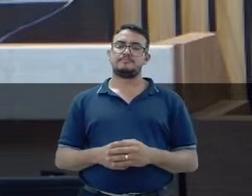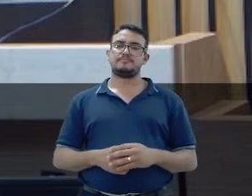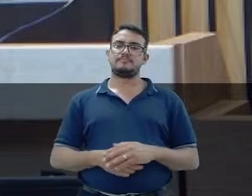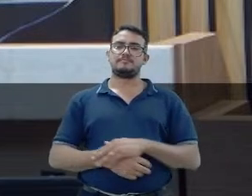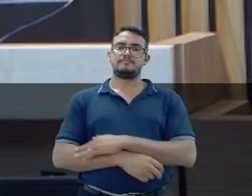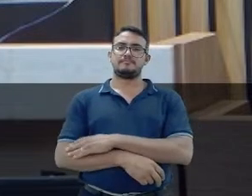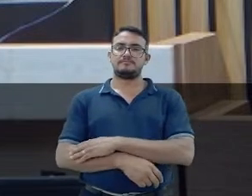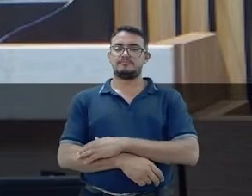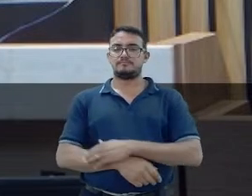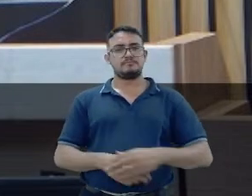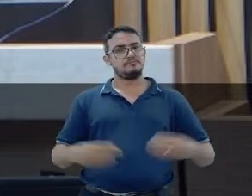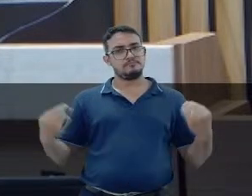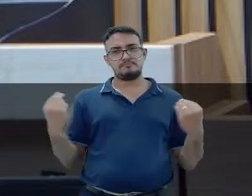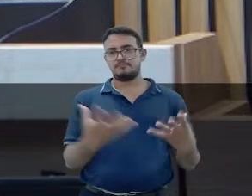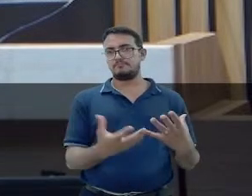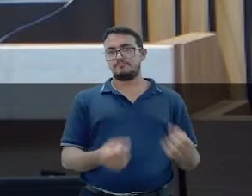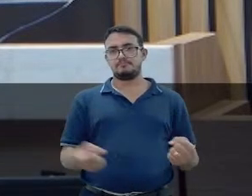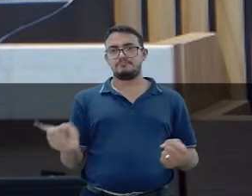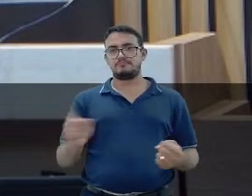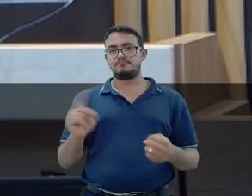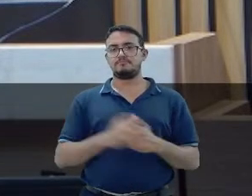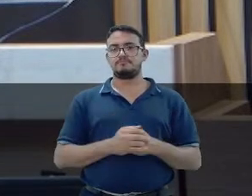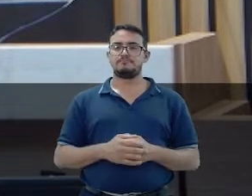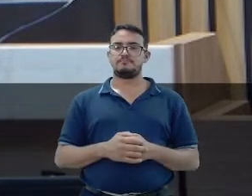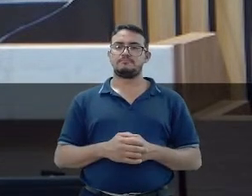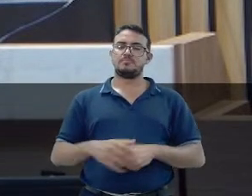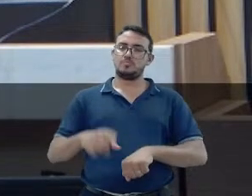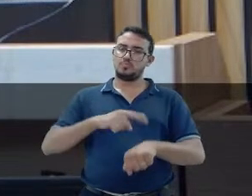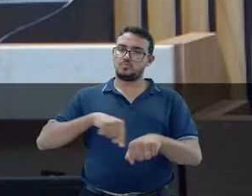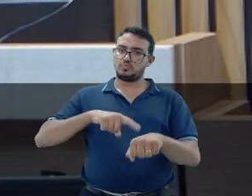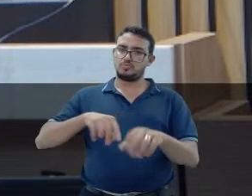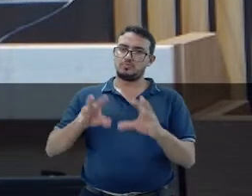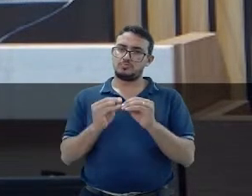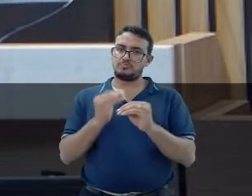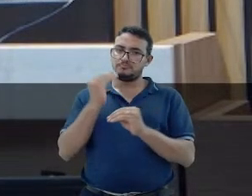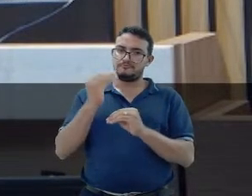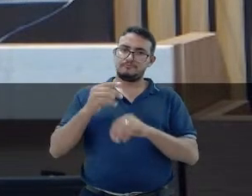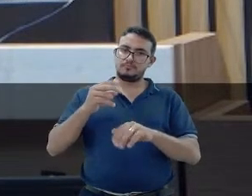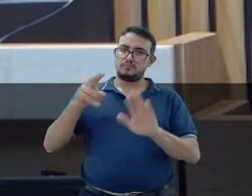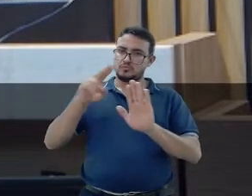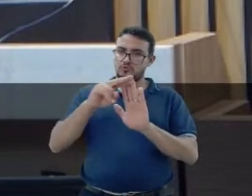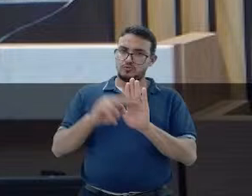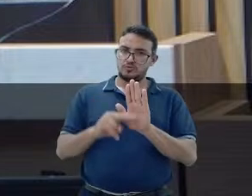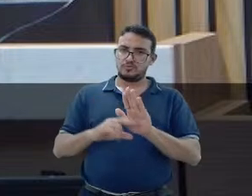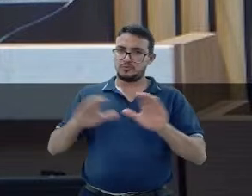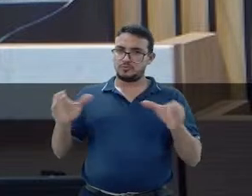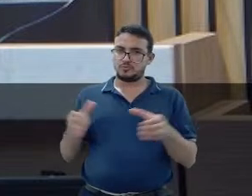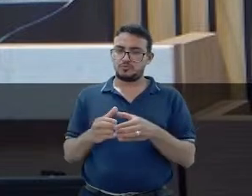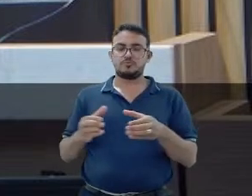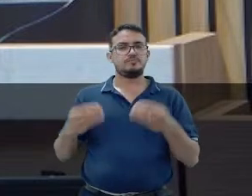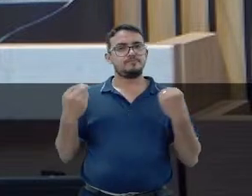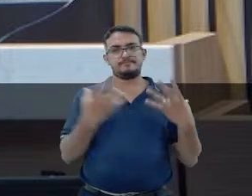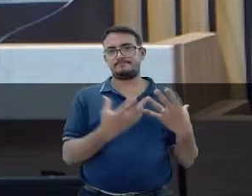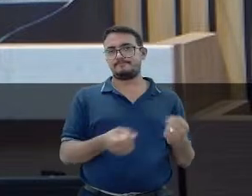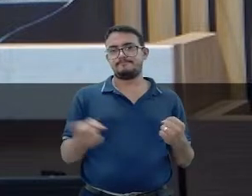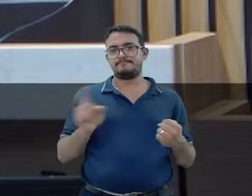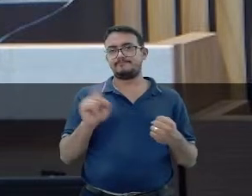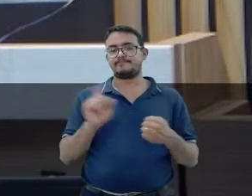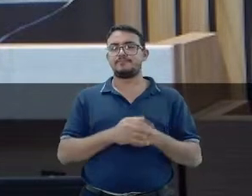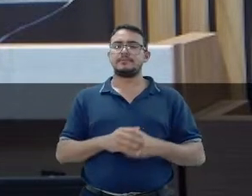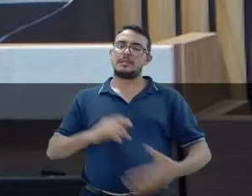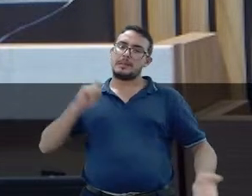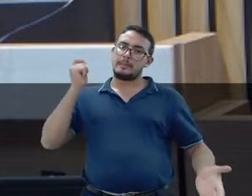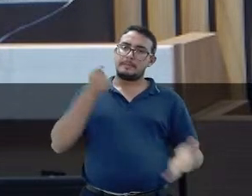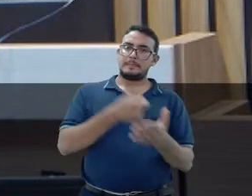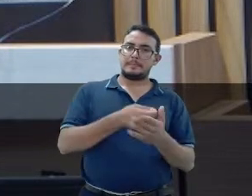Eu nego provimento. Horas extras, norma coletiva, eu nego provimento. Indenização por